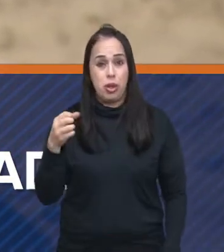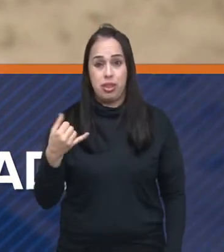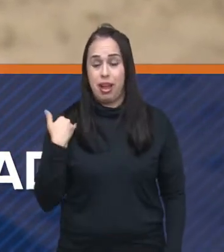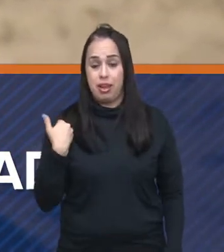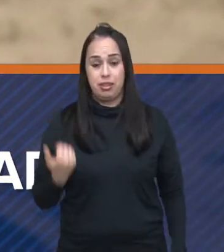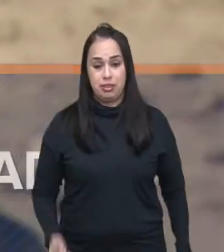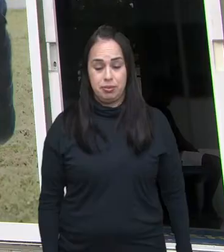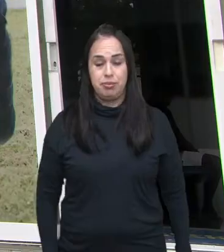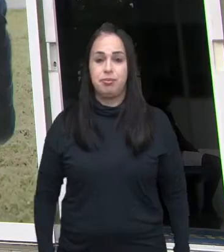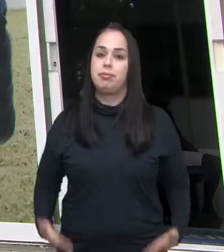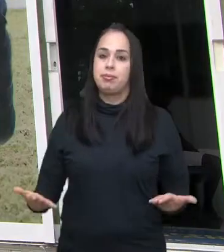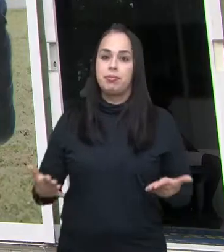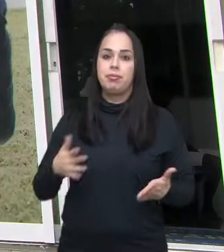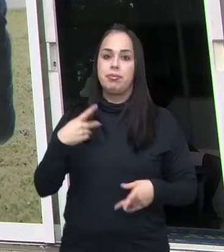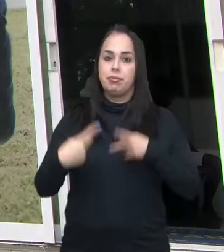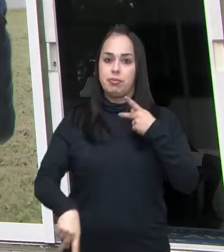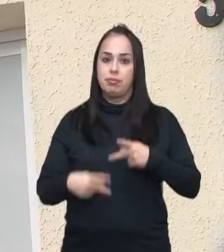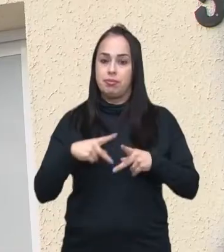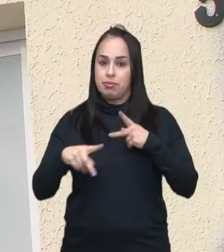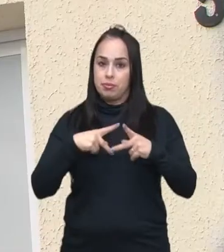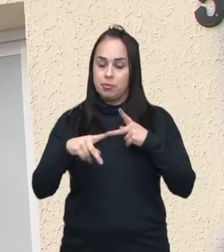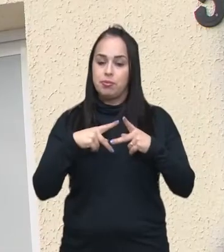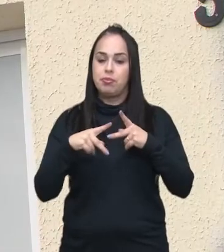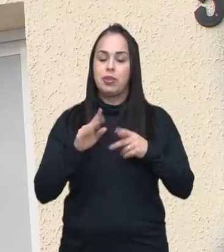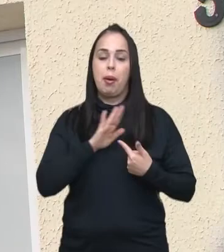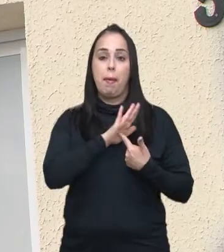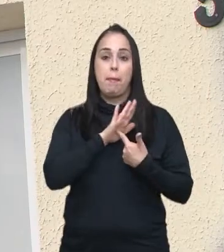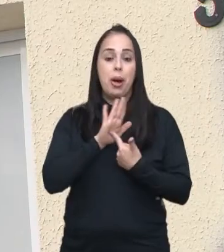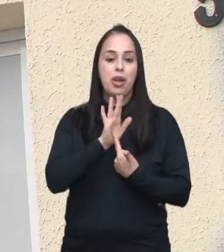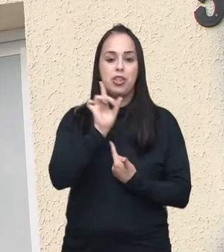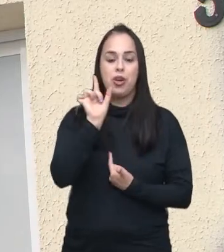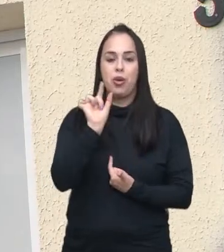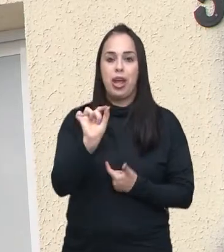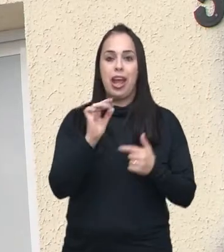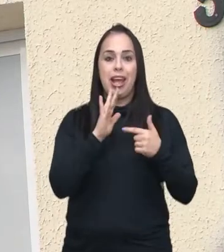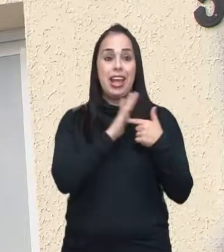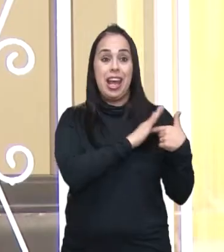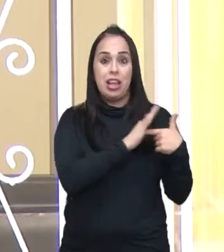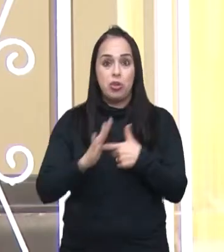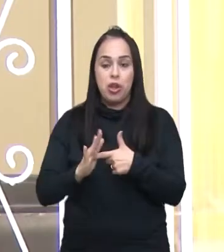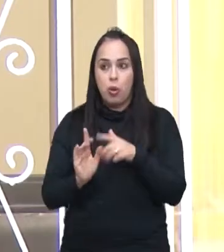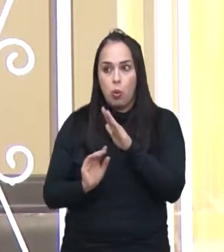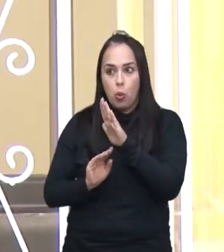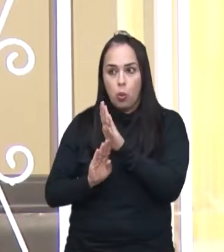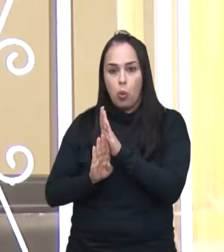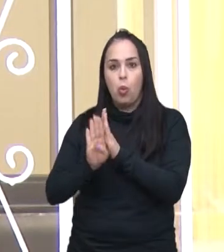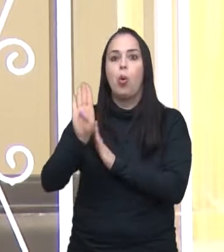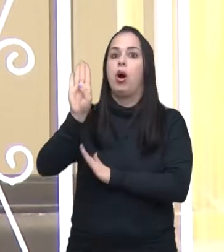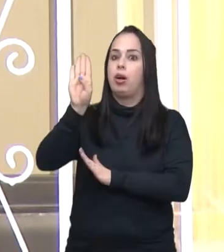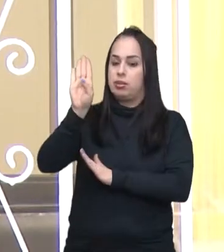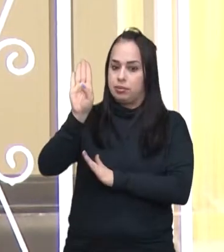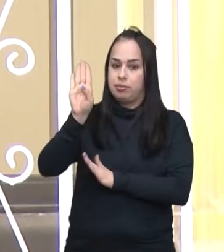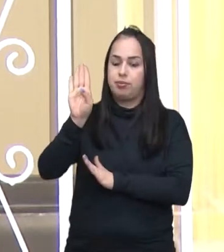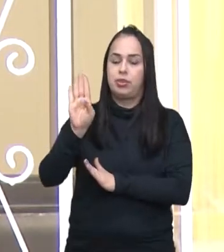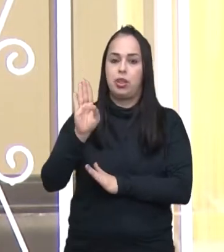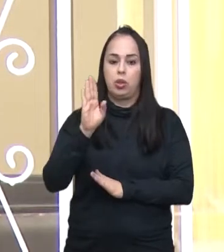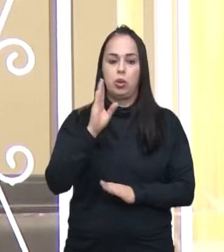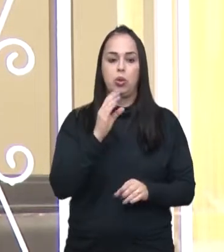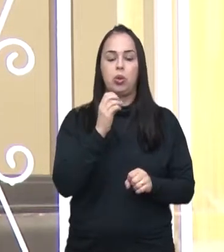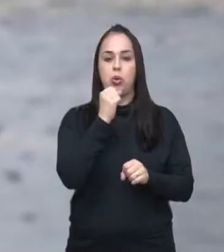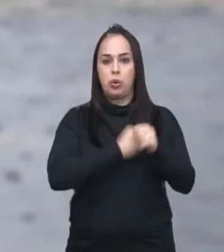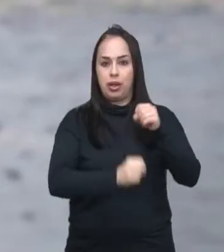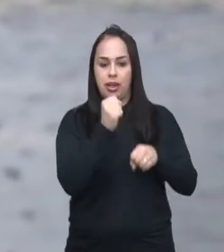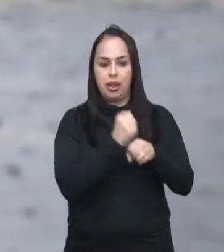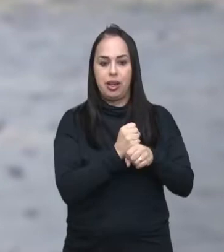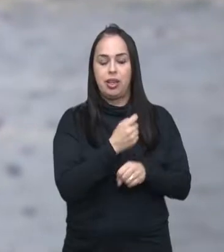5 anos de idade. Em São José, os dados do Conselho Tutelar mostram que o número de denúncias tem crescido nos últimos